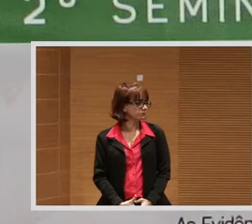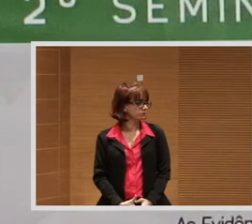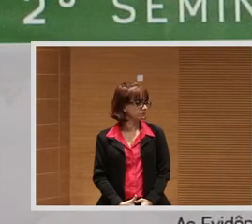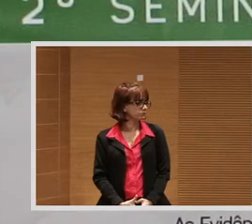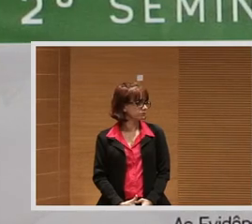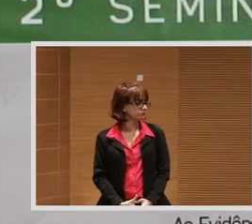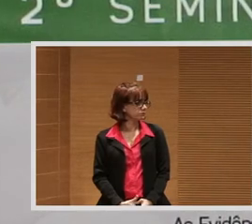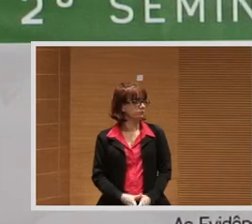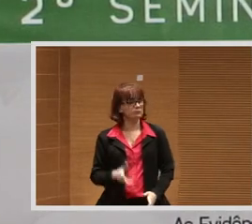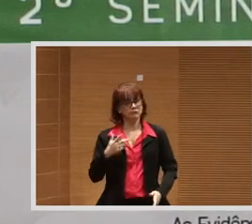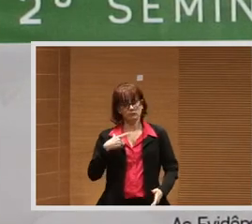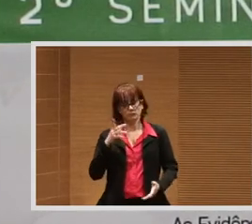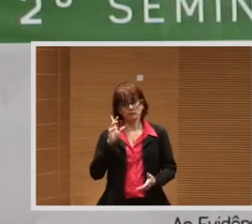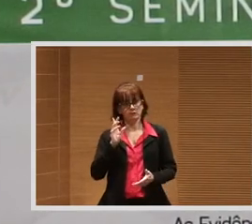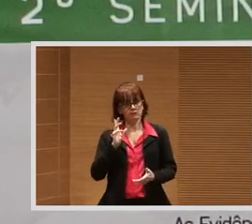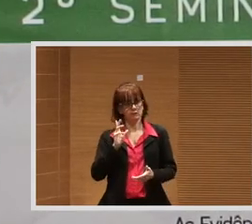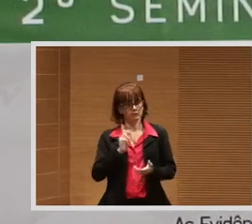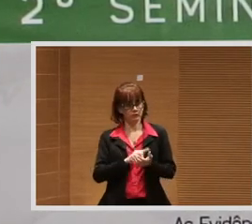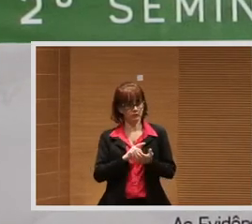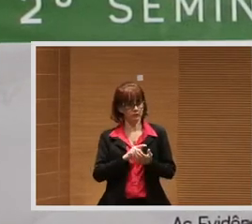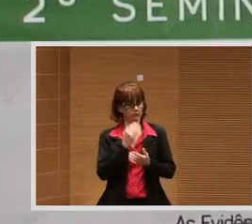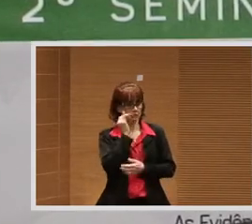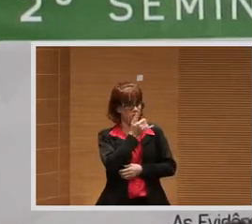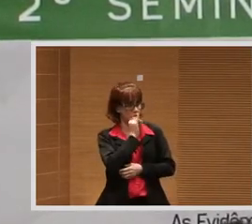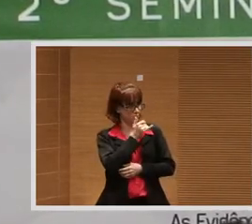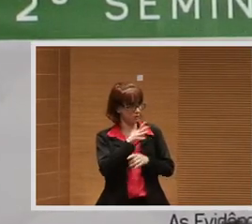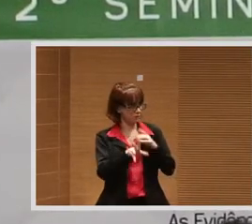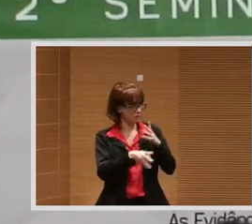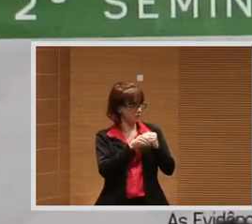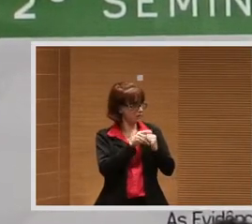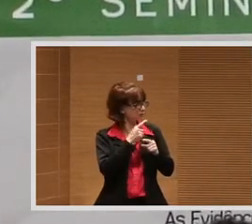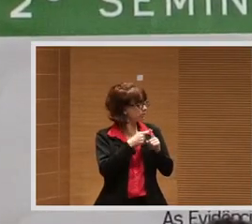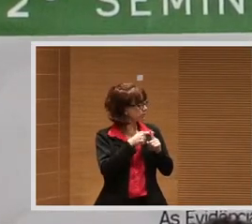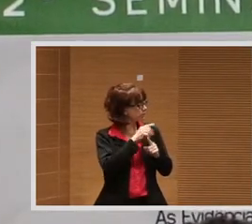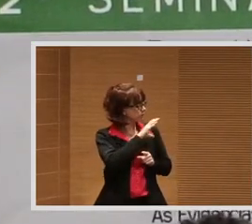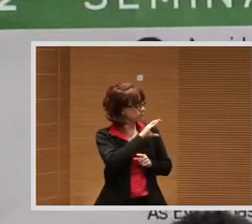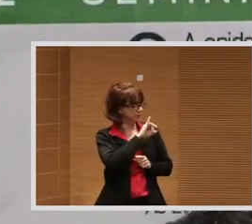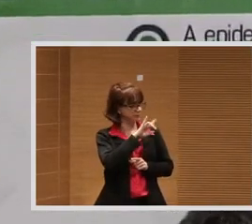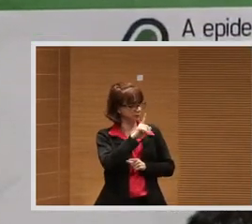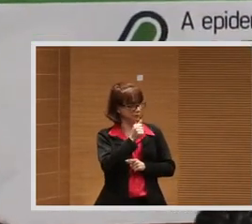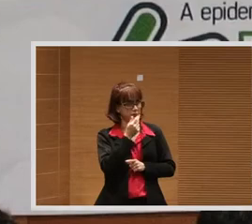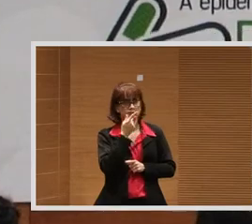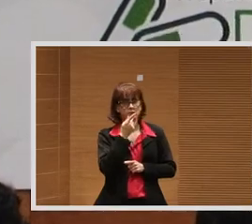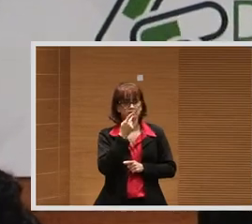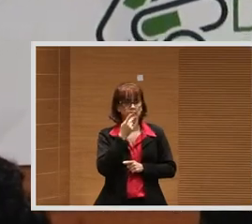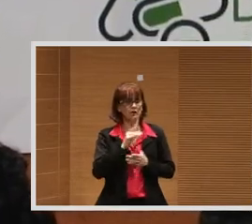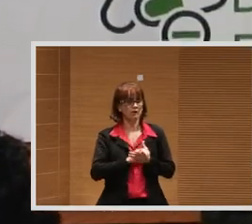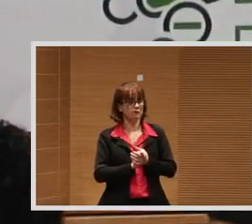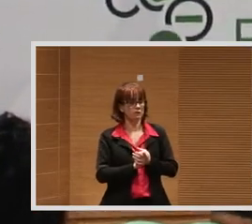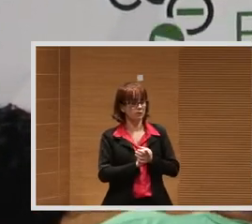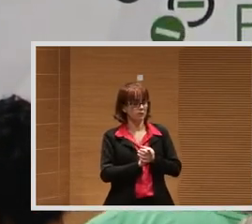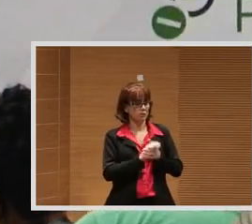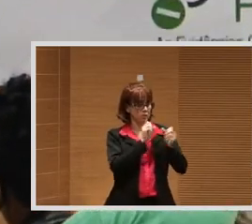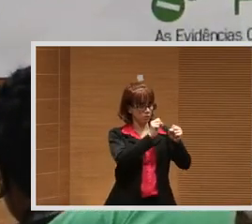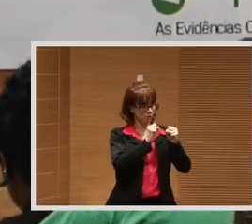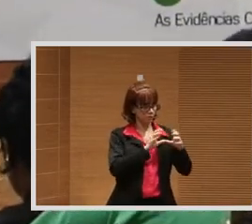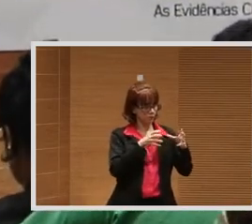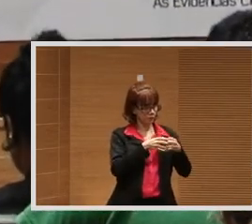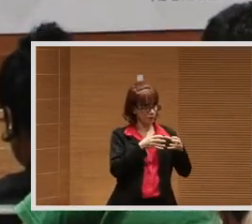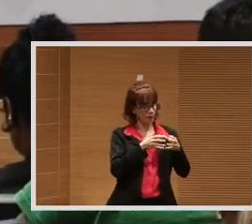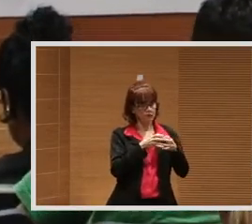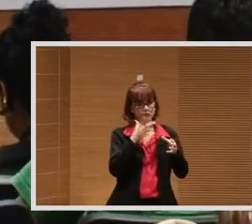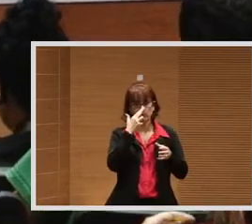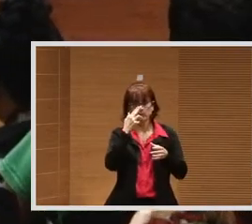Na verdade, é um comentário, Cida, que quando você falou do poder médico como um novo clero, né, às vezes fica uma